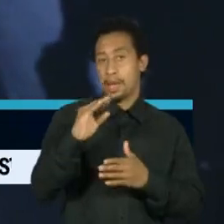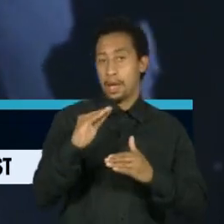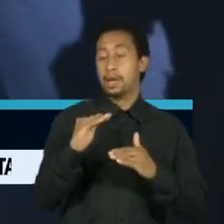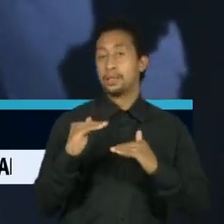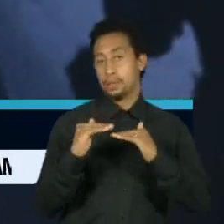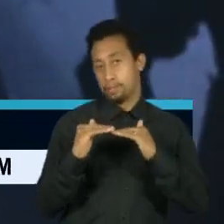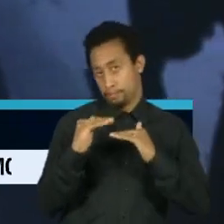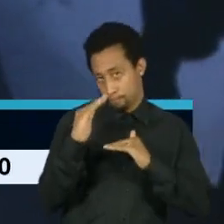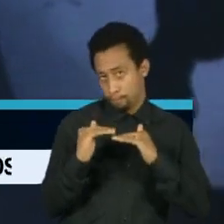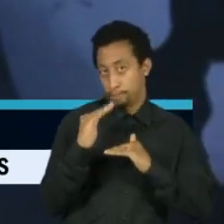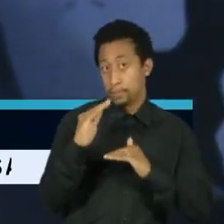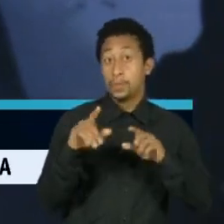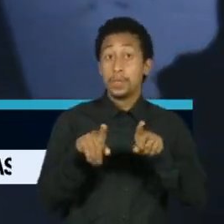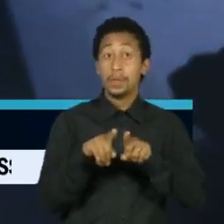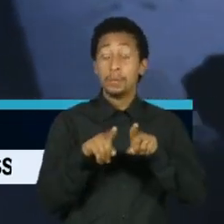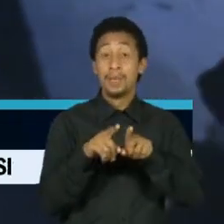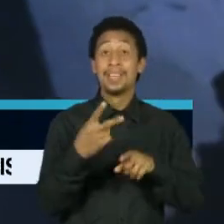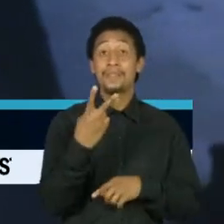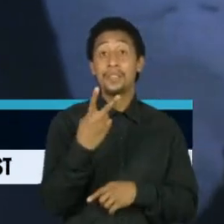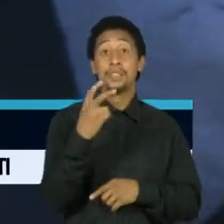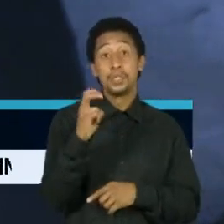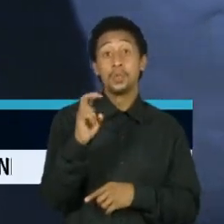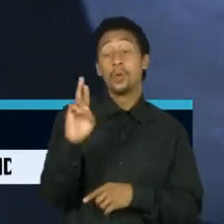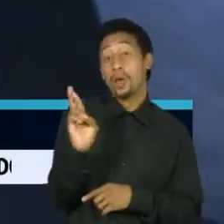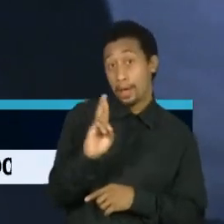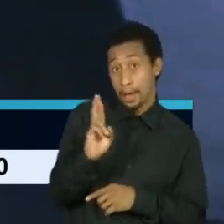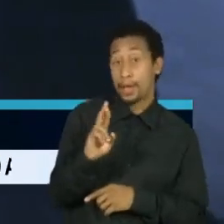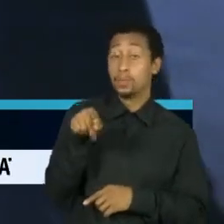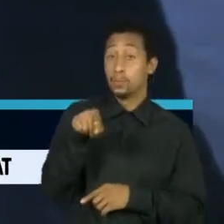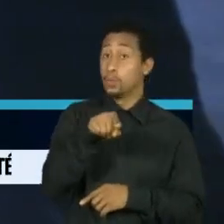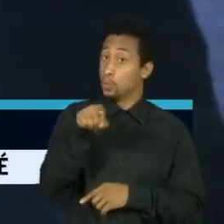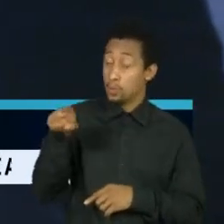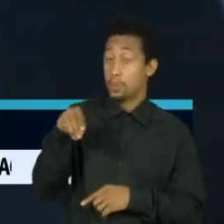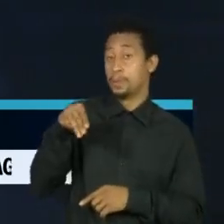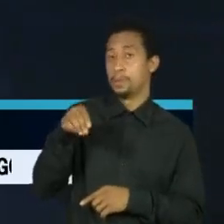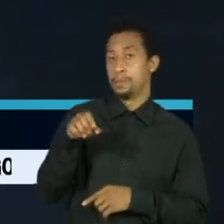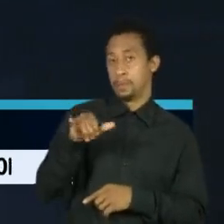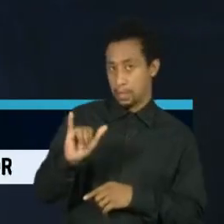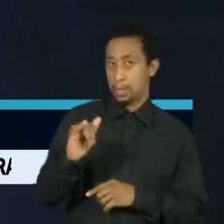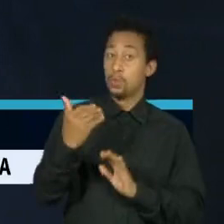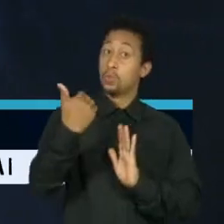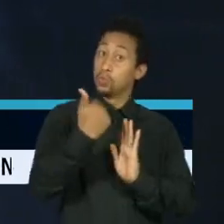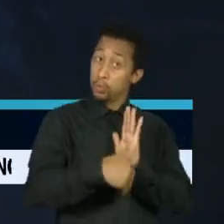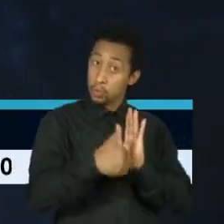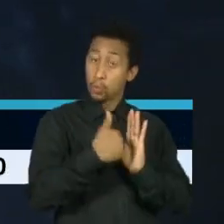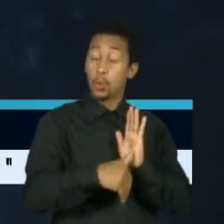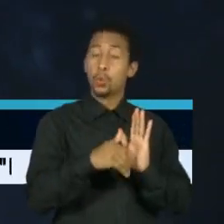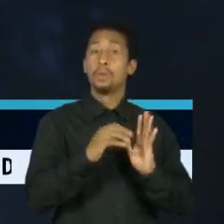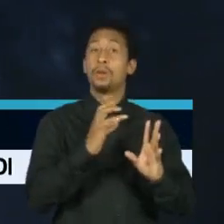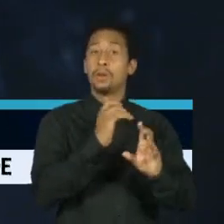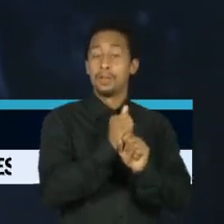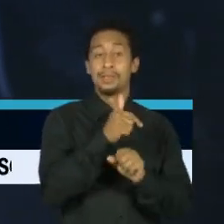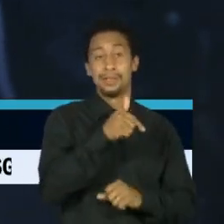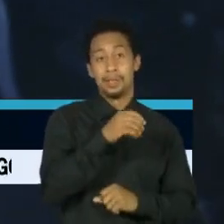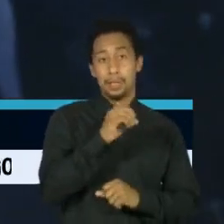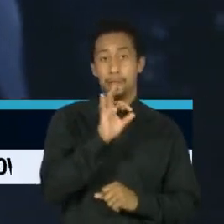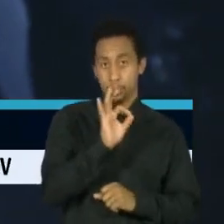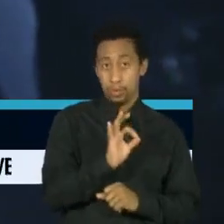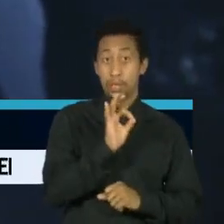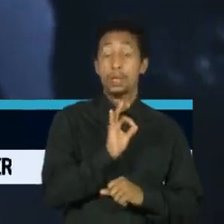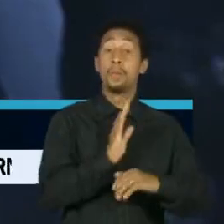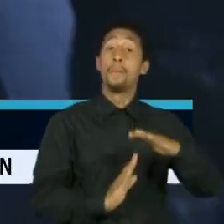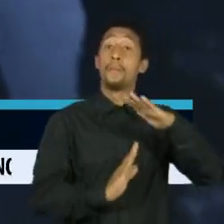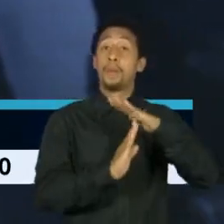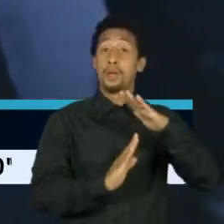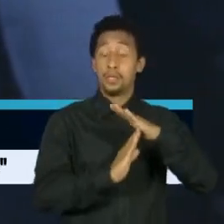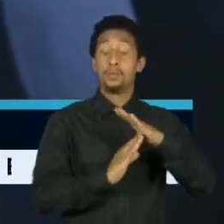25 reais para as micro para os microempreendedores individuais o desconto pode chegar a setenta por cento e no máximo